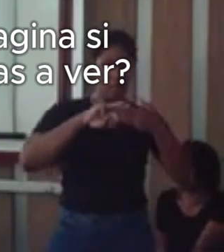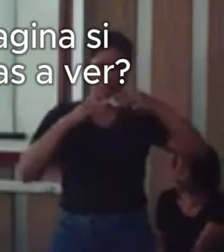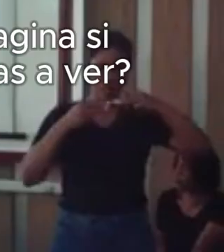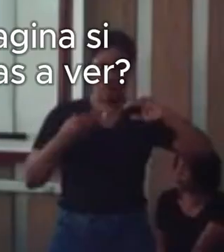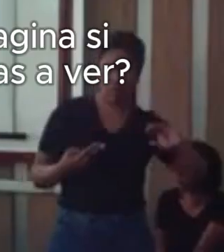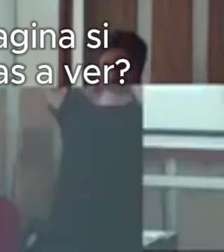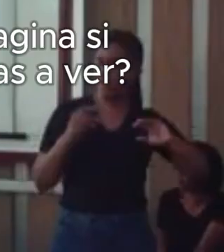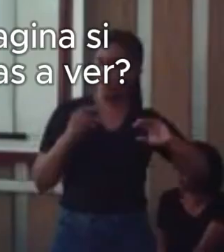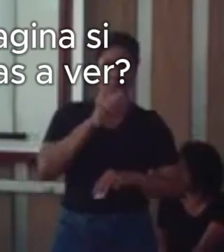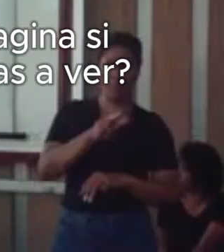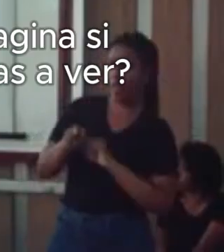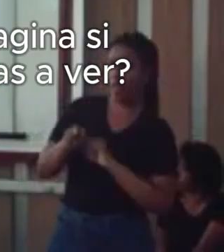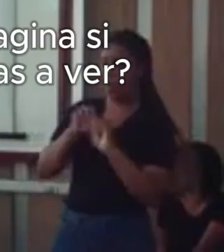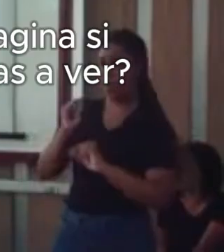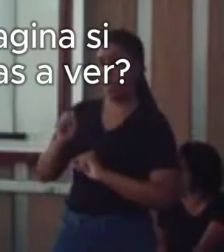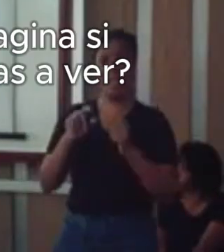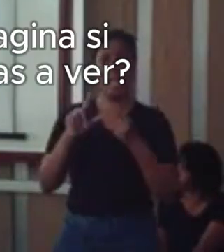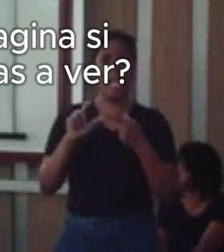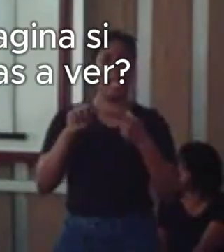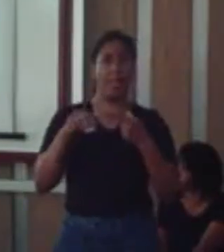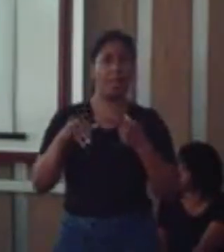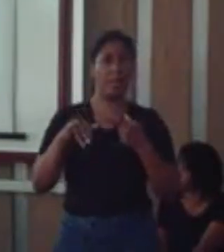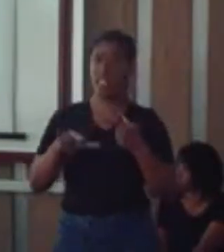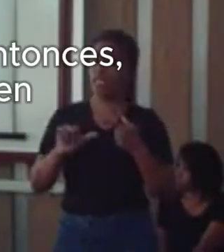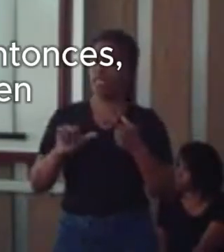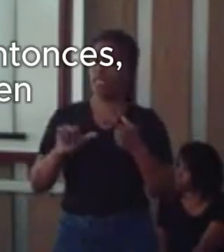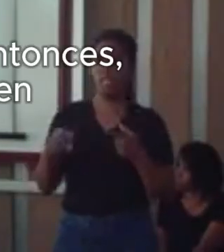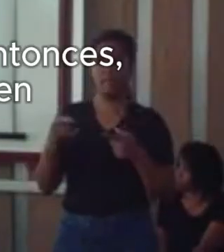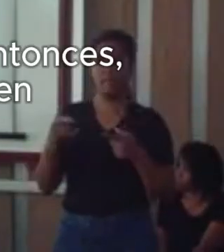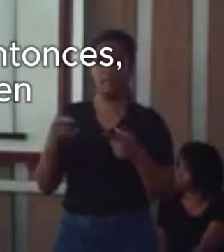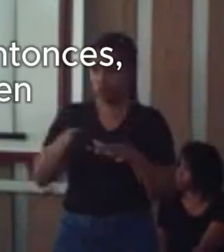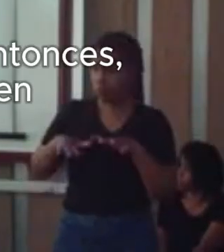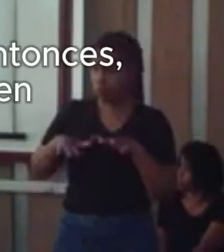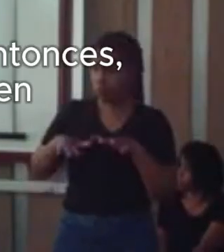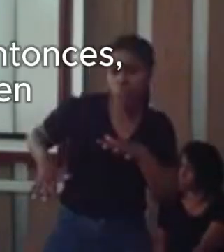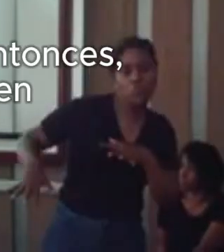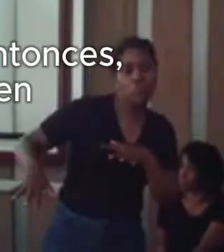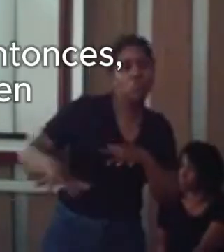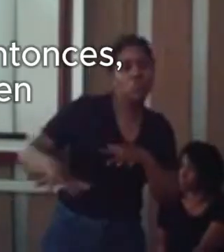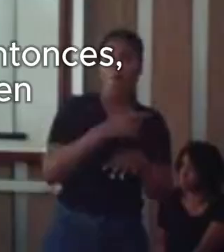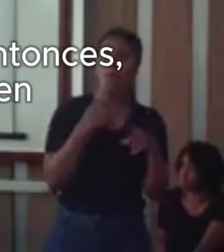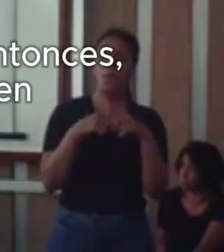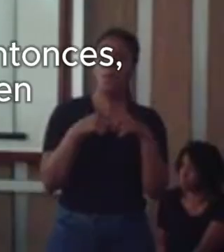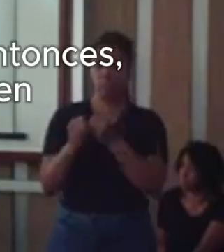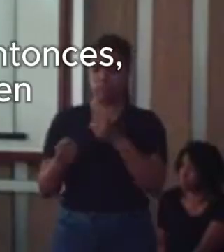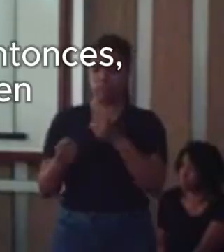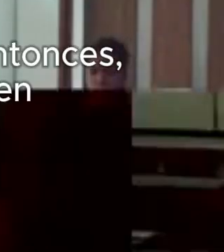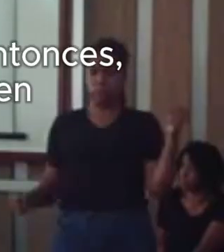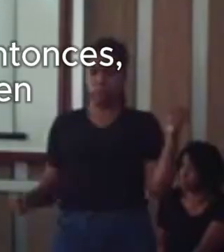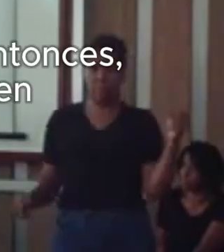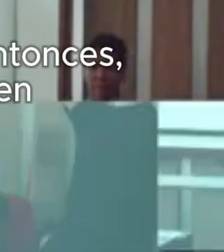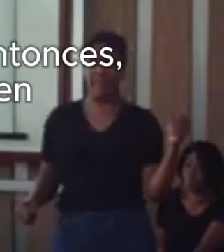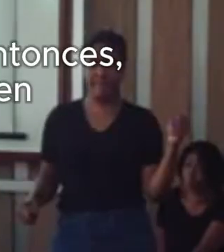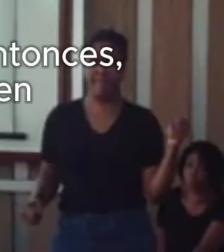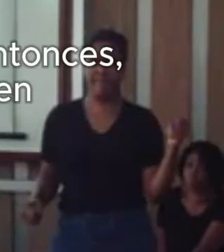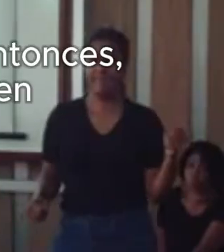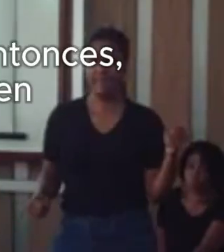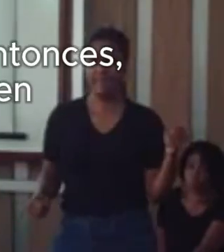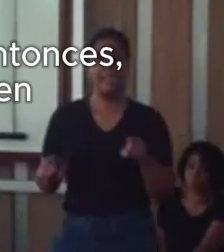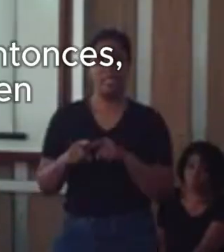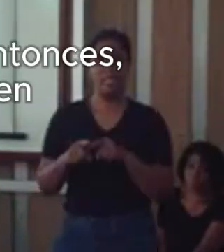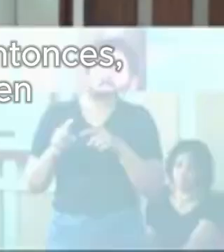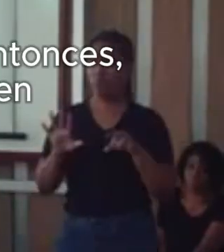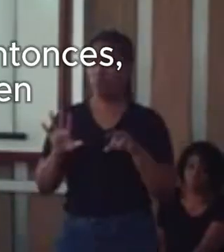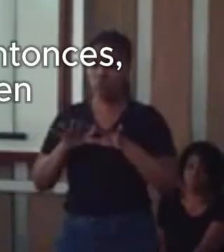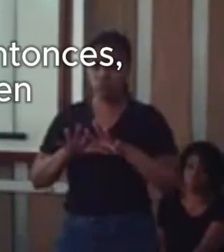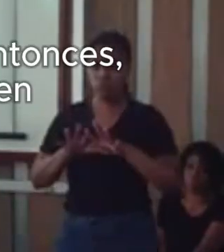ver? Laminina por todos os lados. Tá? Ela é grande, ela ocupa muito espaço e ela recobre tudo. Tá? Então,